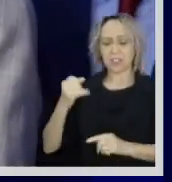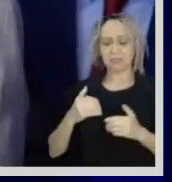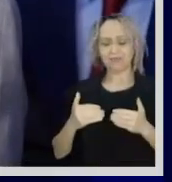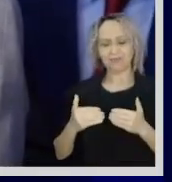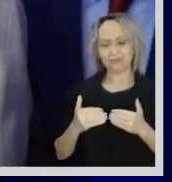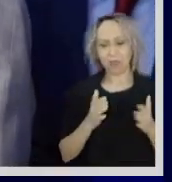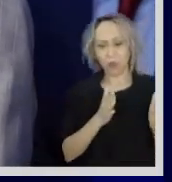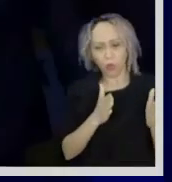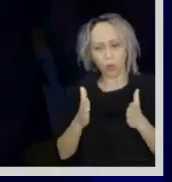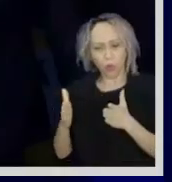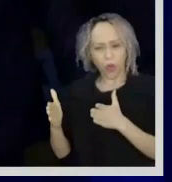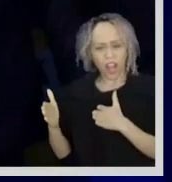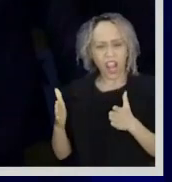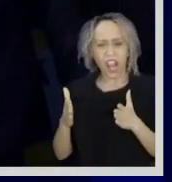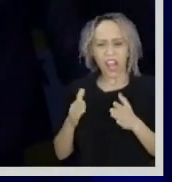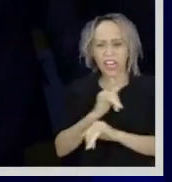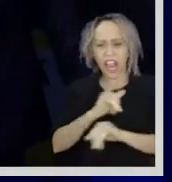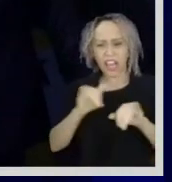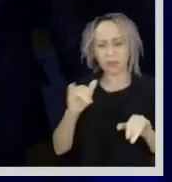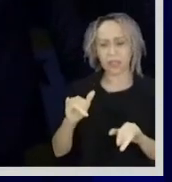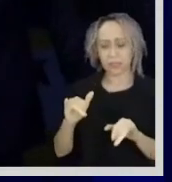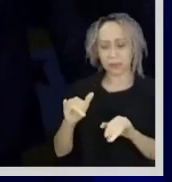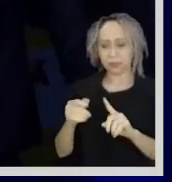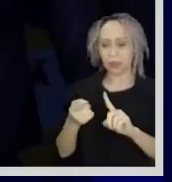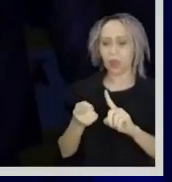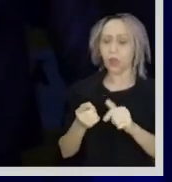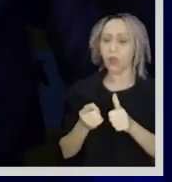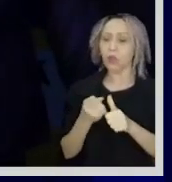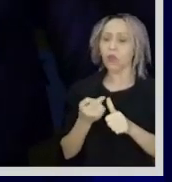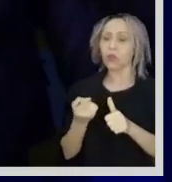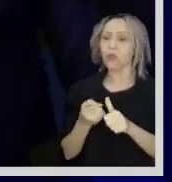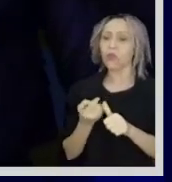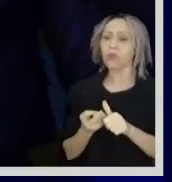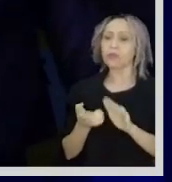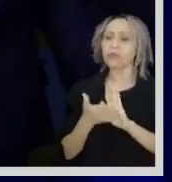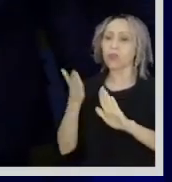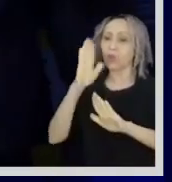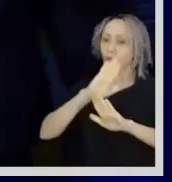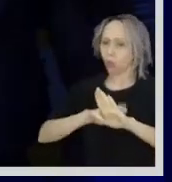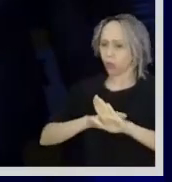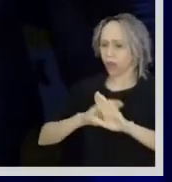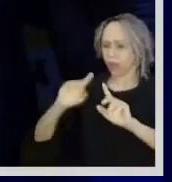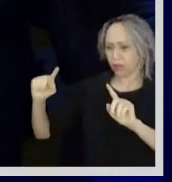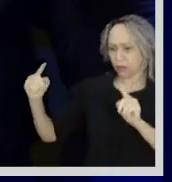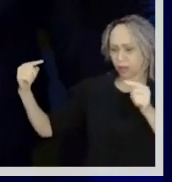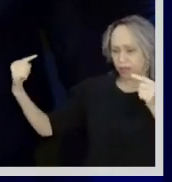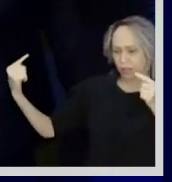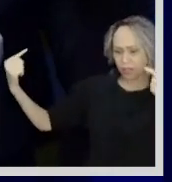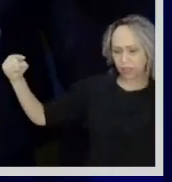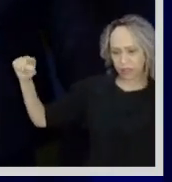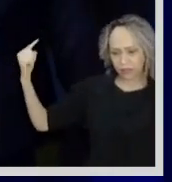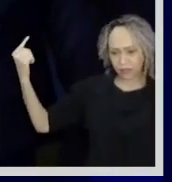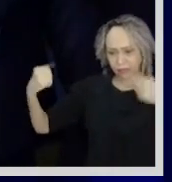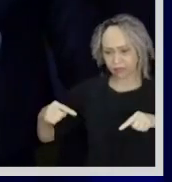fazia aquele bolo gigantesco que tinha mais, tinha mais gordura do que qualquer coisa, aquele bolo. É glacê. Só que na hora que a gente ia repartir